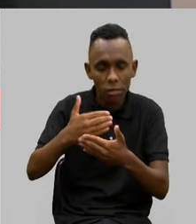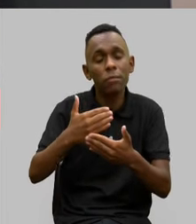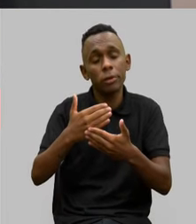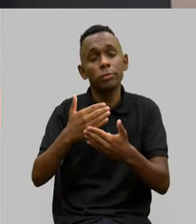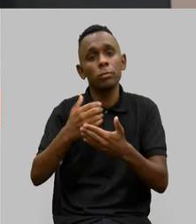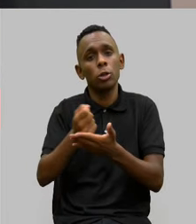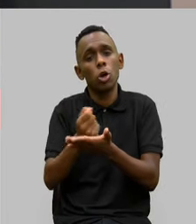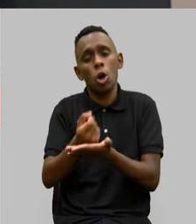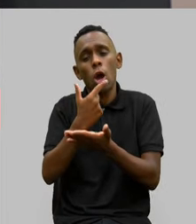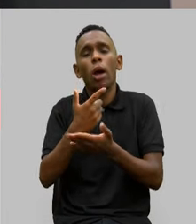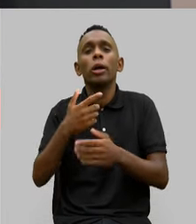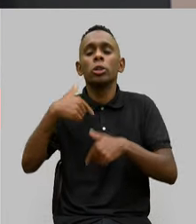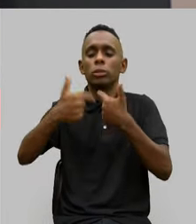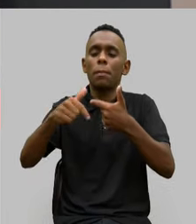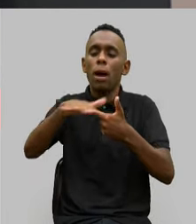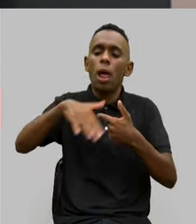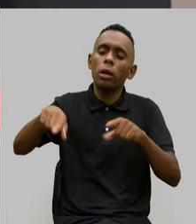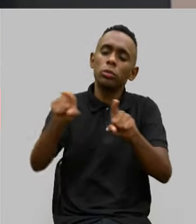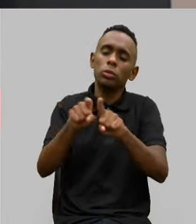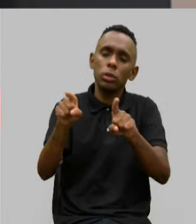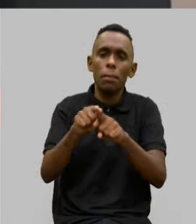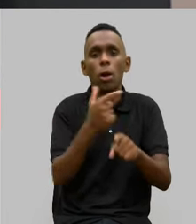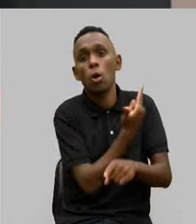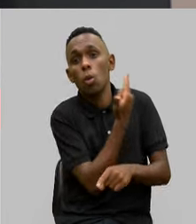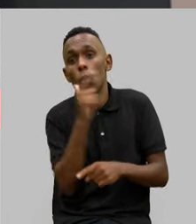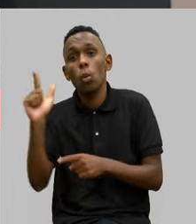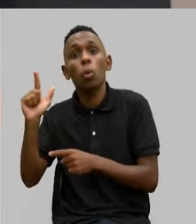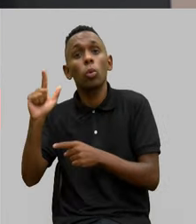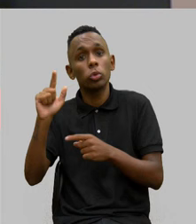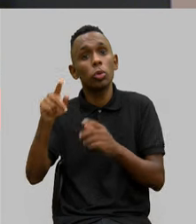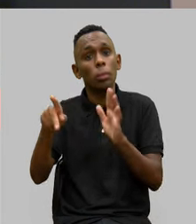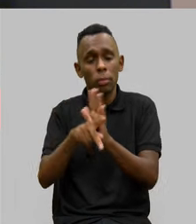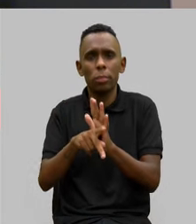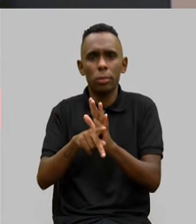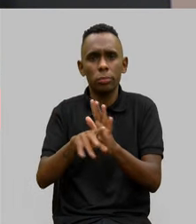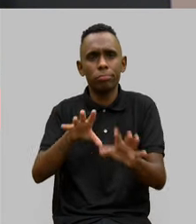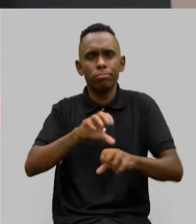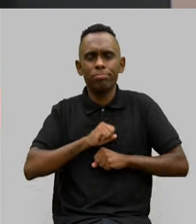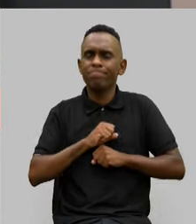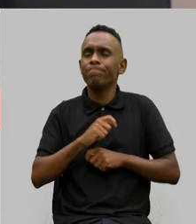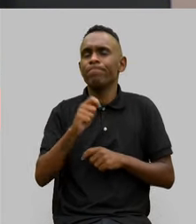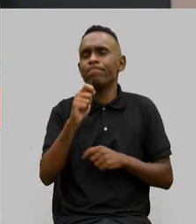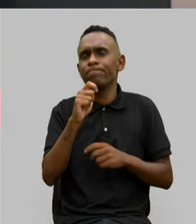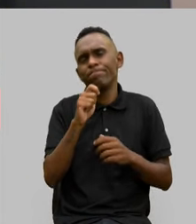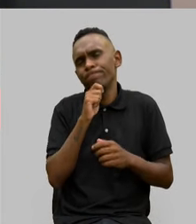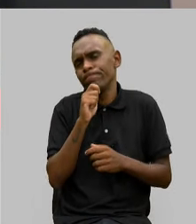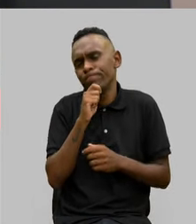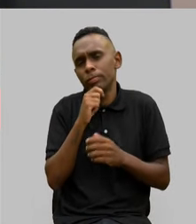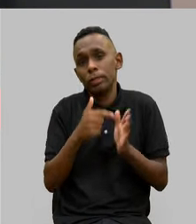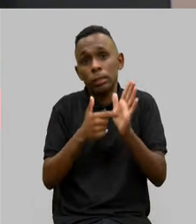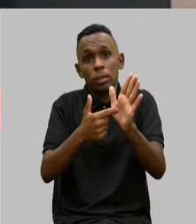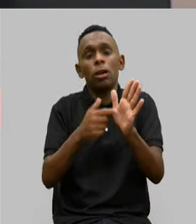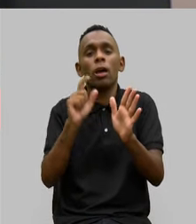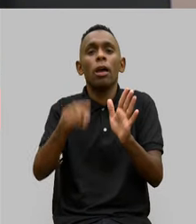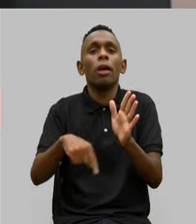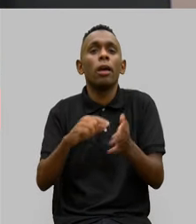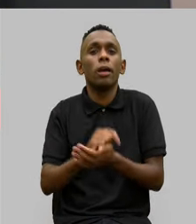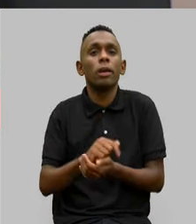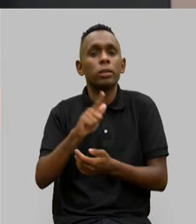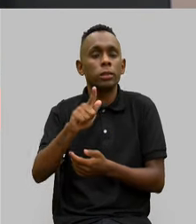nós temos trabalhado atualmente também com um outro receptor que quase nunca é mencionado tem um receptor que é chamado de